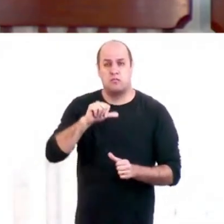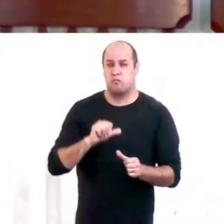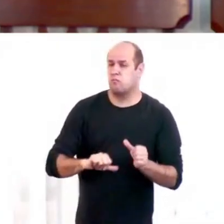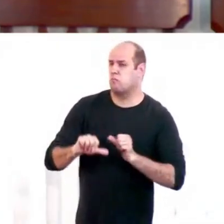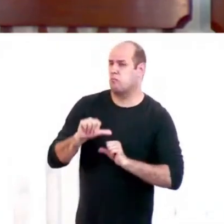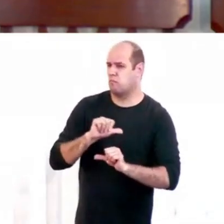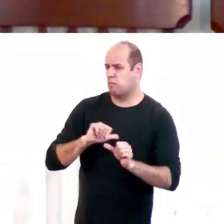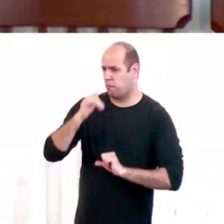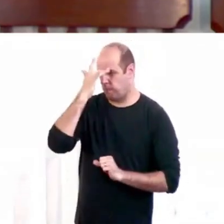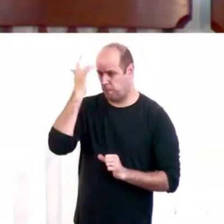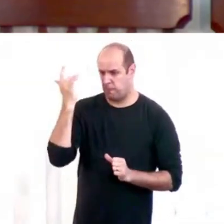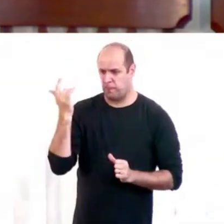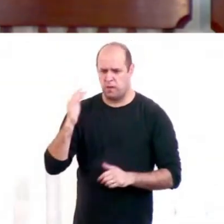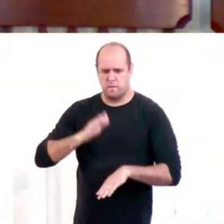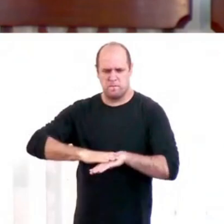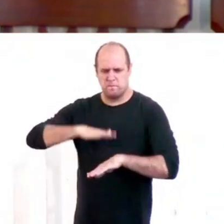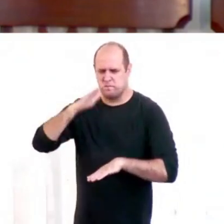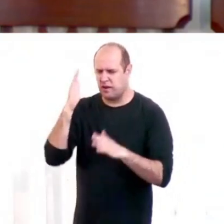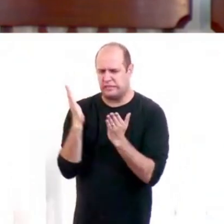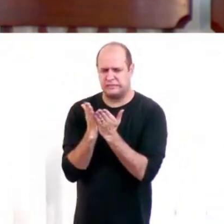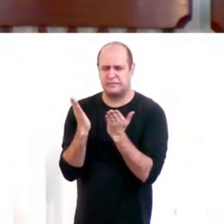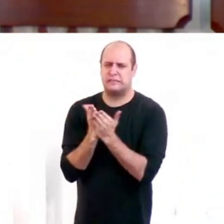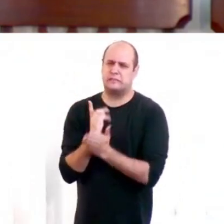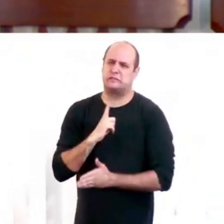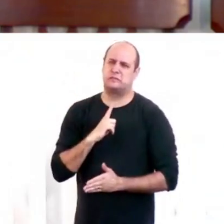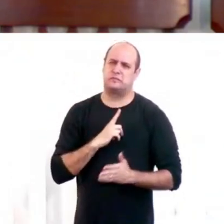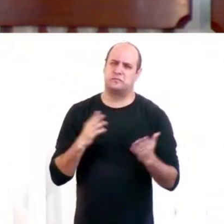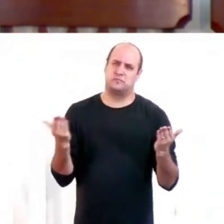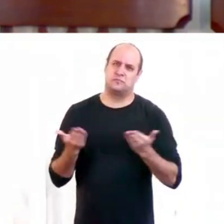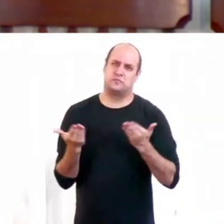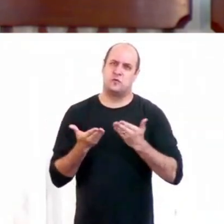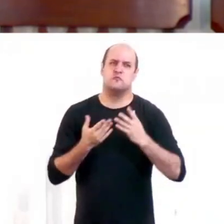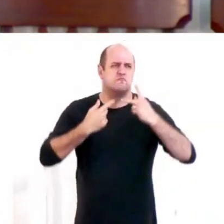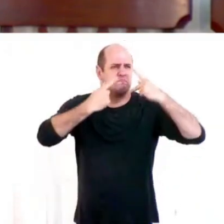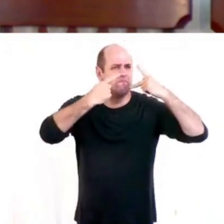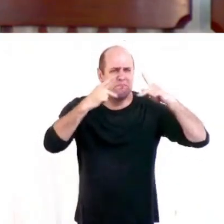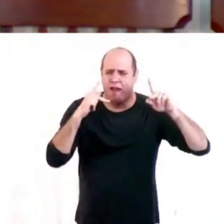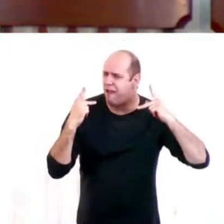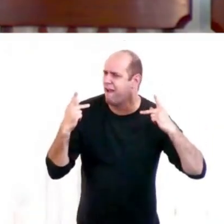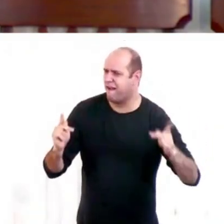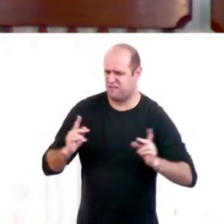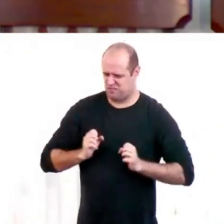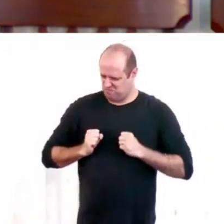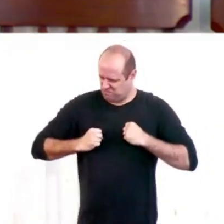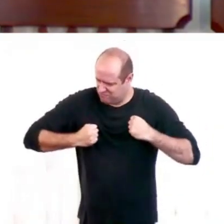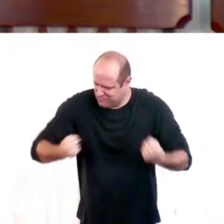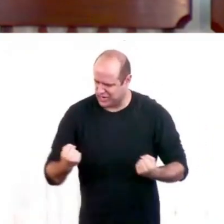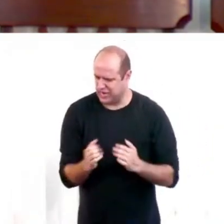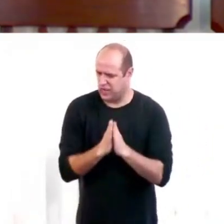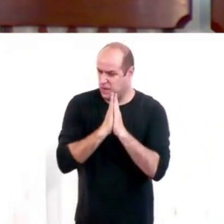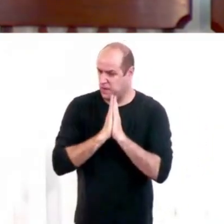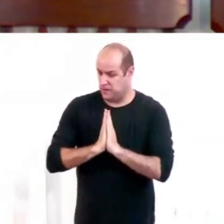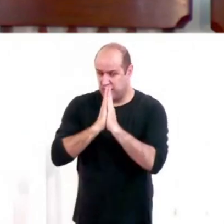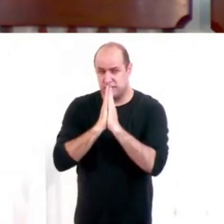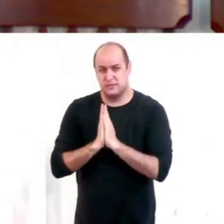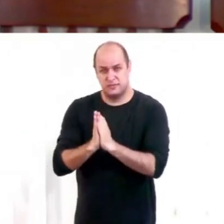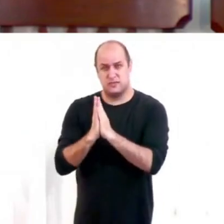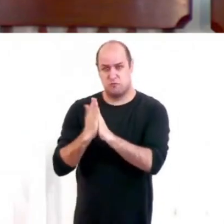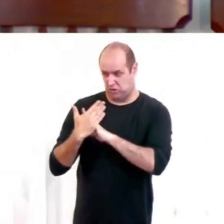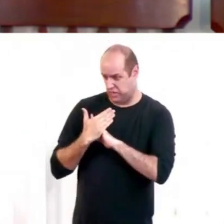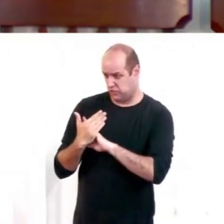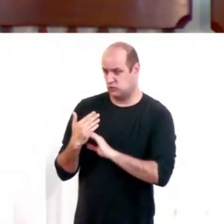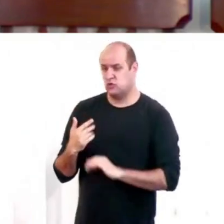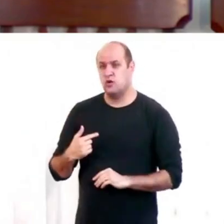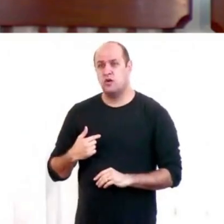o menino mais crente entre a juventude, que prega, que ora, que está ali dando apoio. E agora, antes de vir